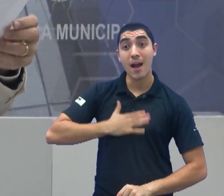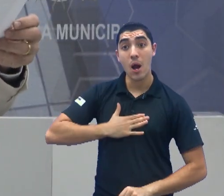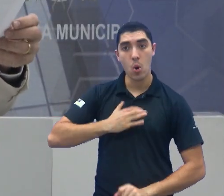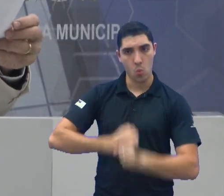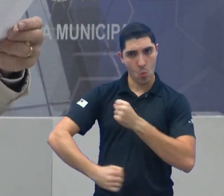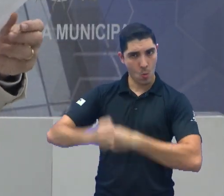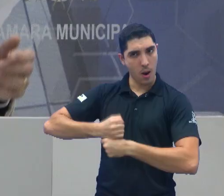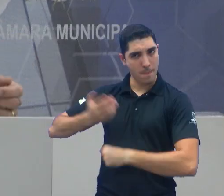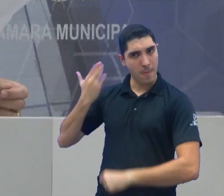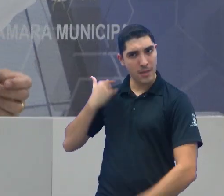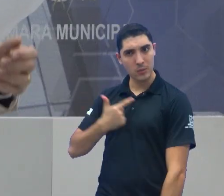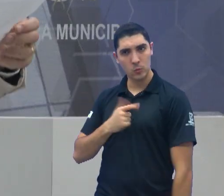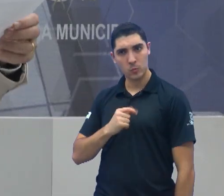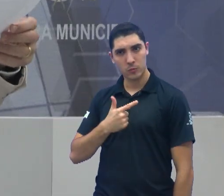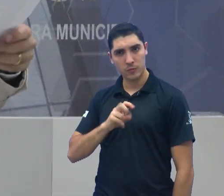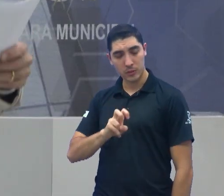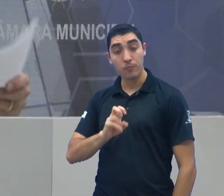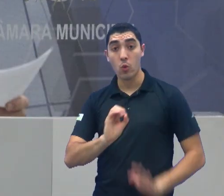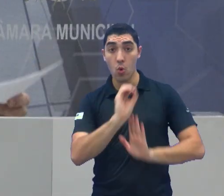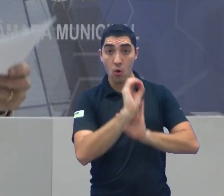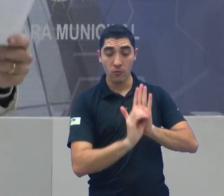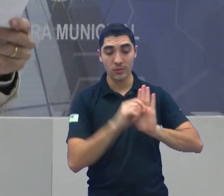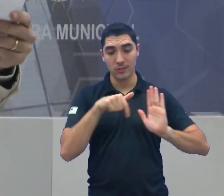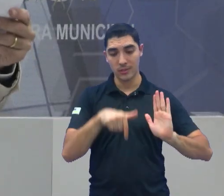meio do ofício